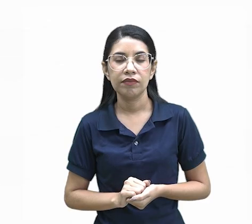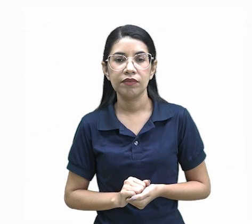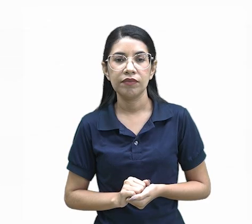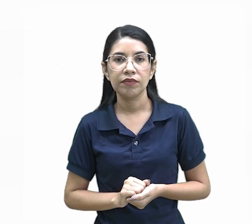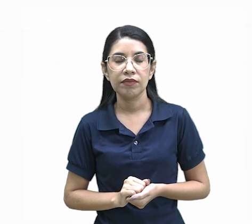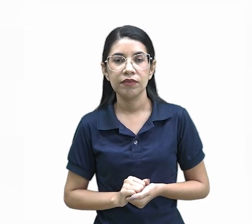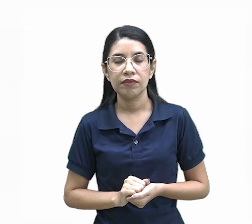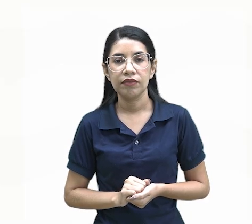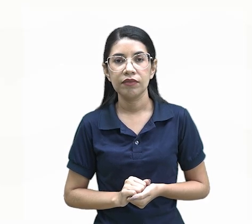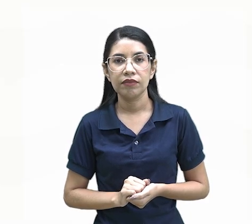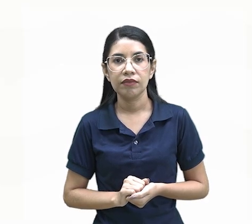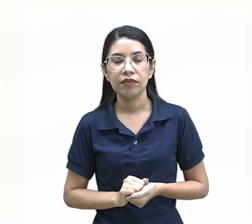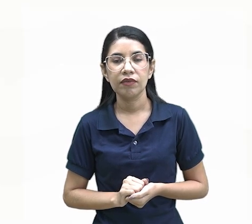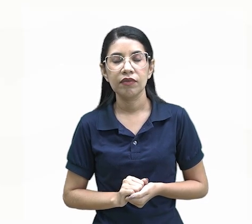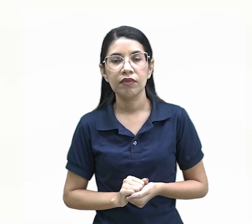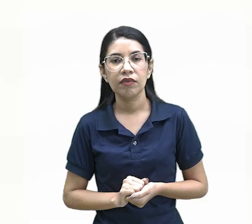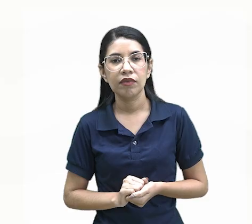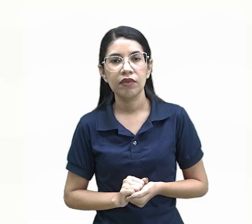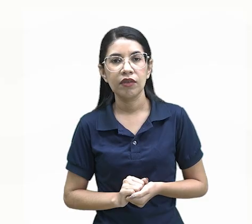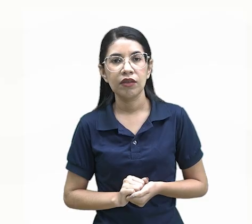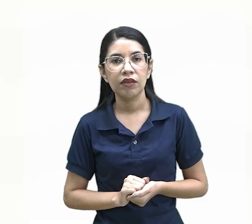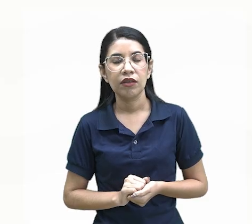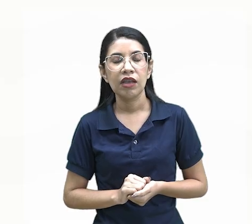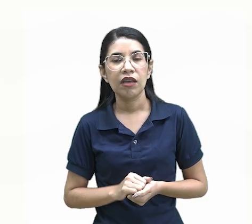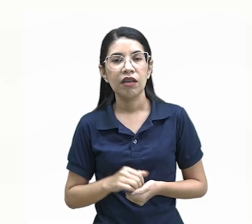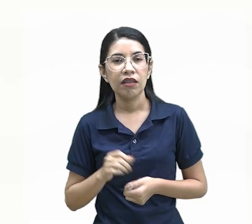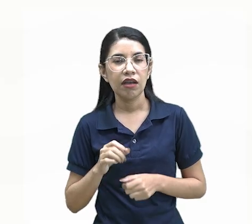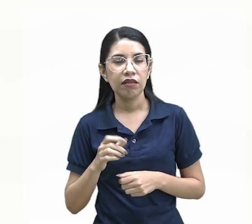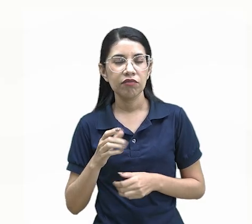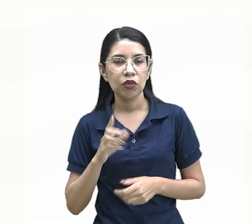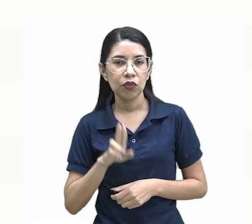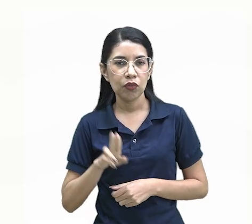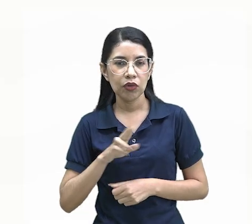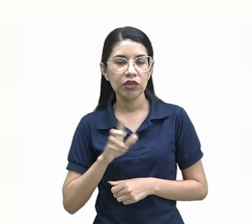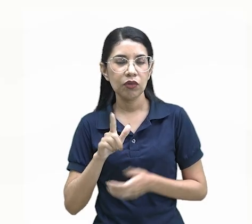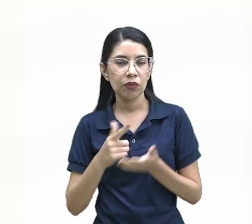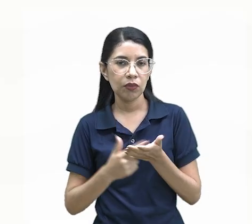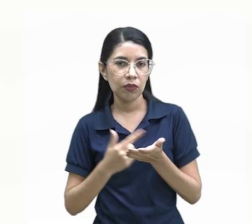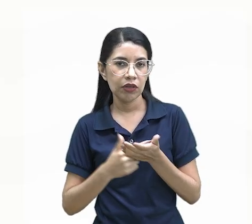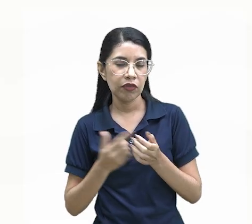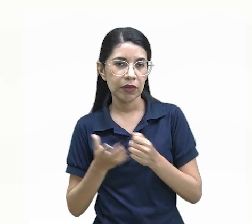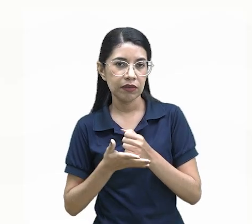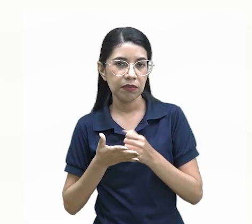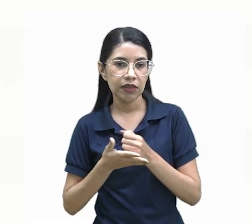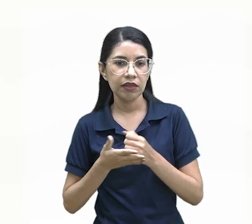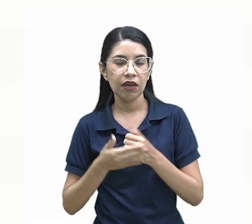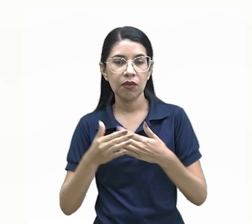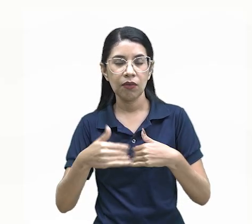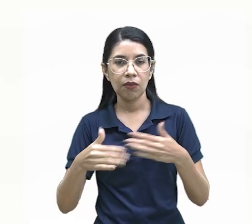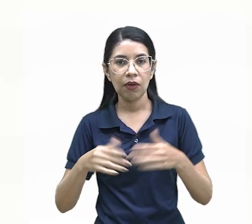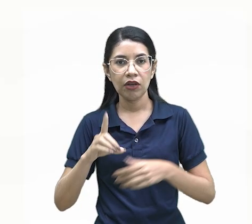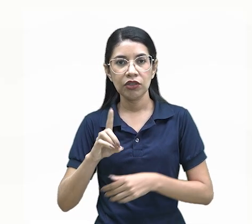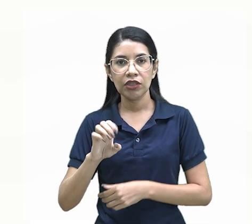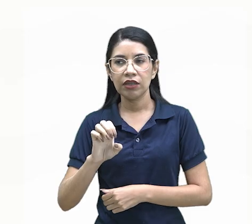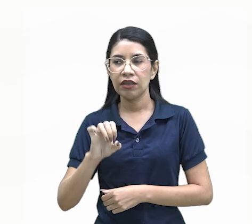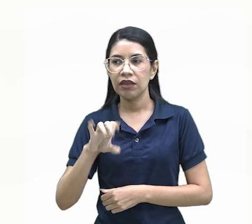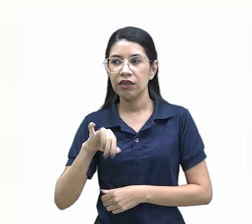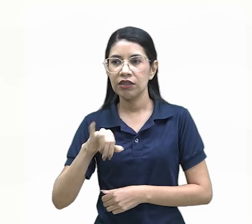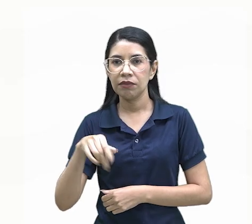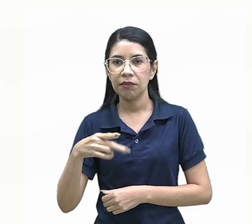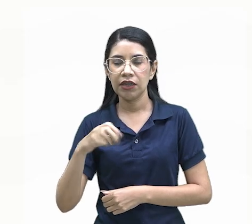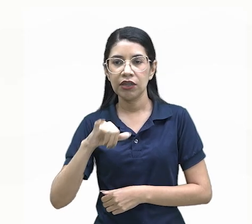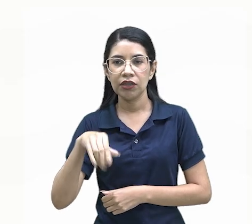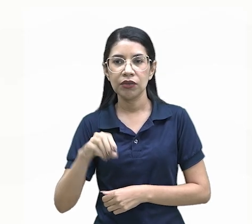Ela coloca, então, como repertório sociocultural o Quarto de Despejo. Então, ela inicia o texto, né? O livro Quarto de